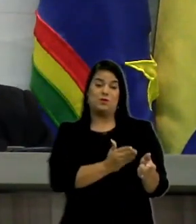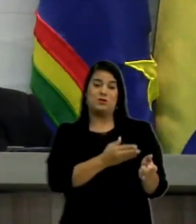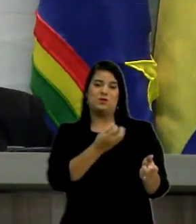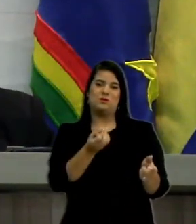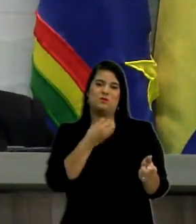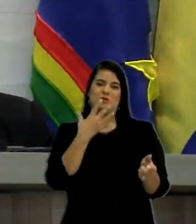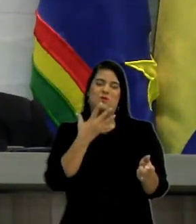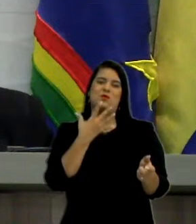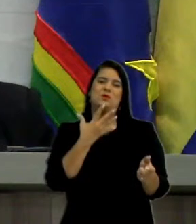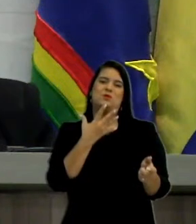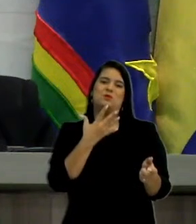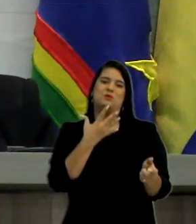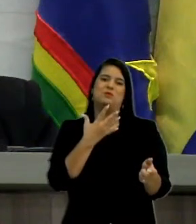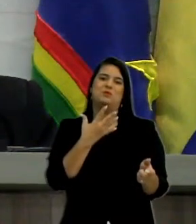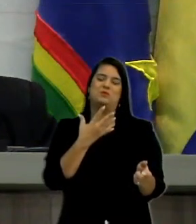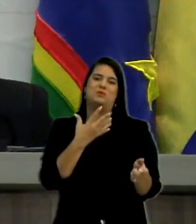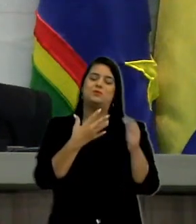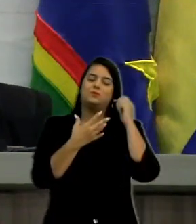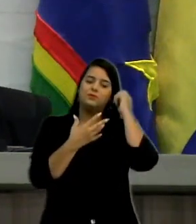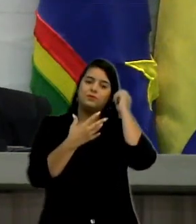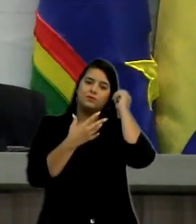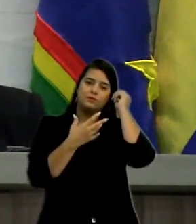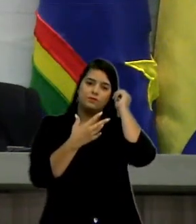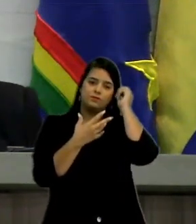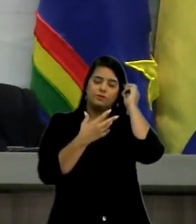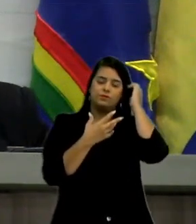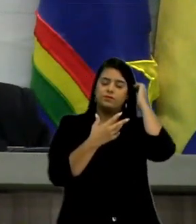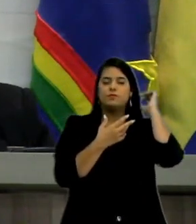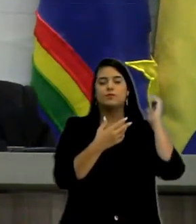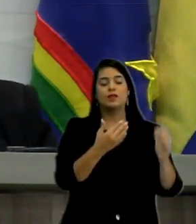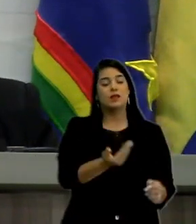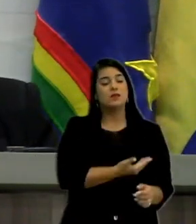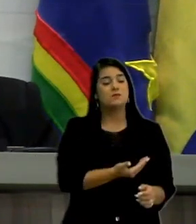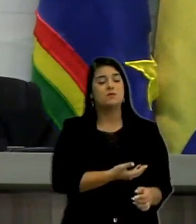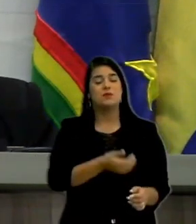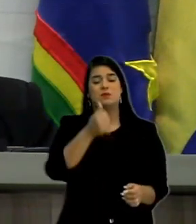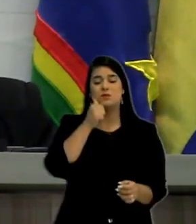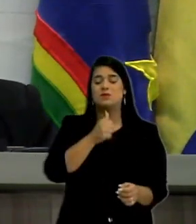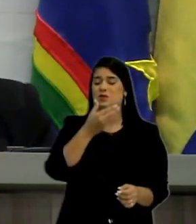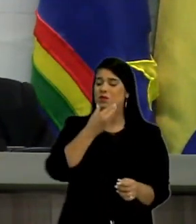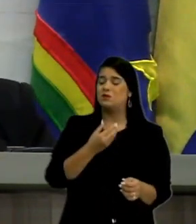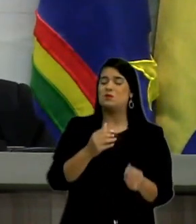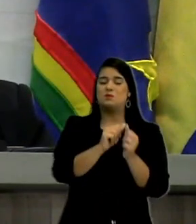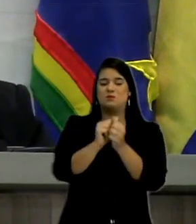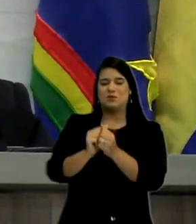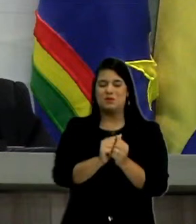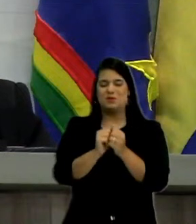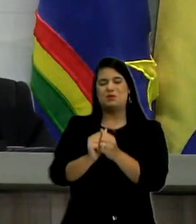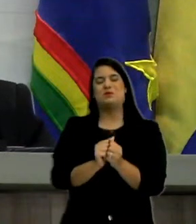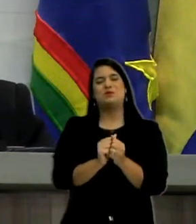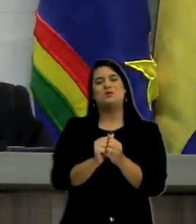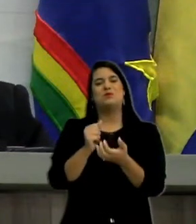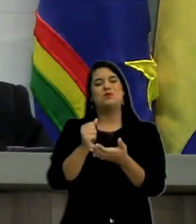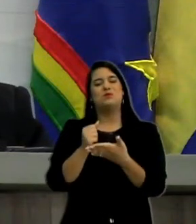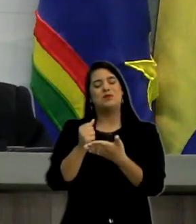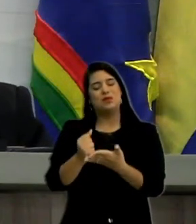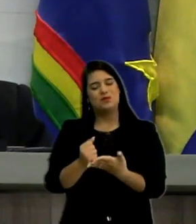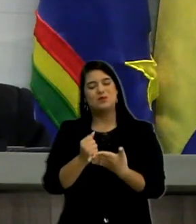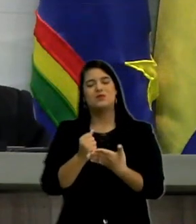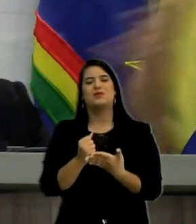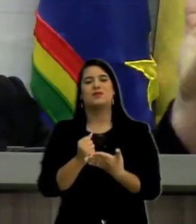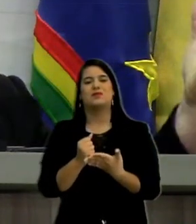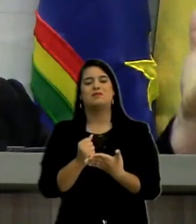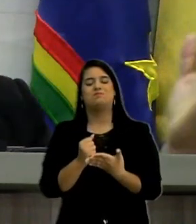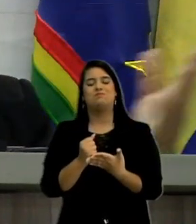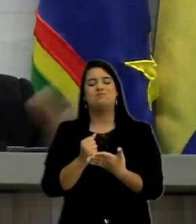a gente temos amigos e amigas que estão junto a nós para ajudar a caminhar e fazer o melhor